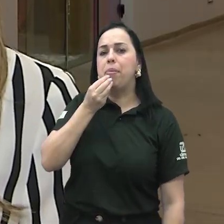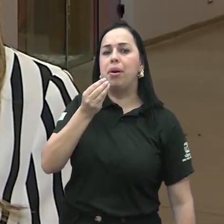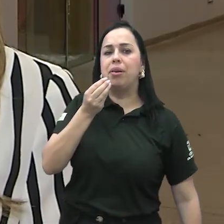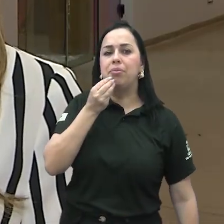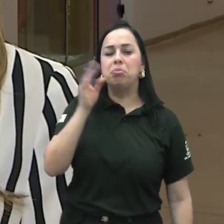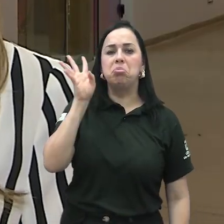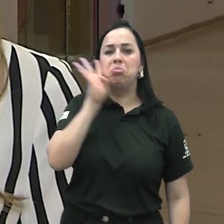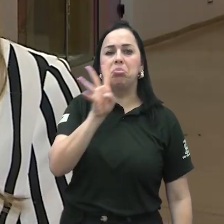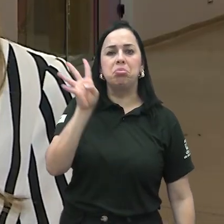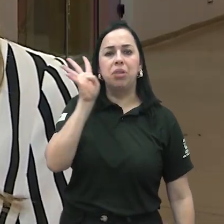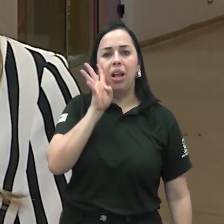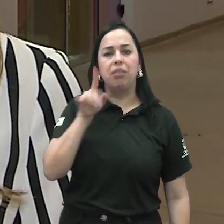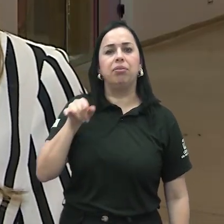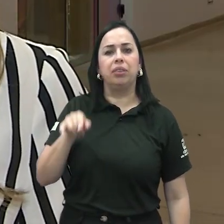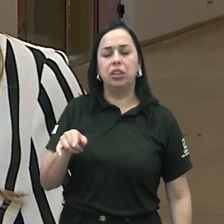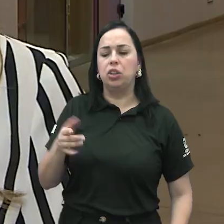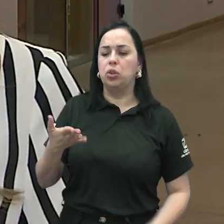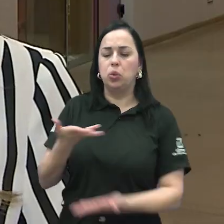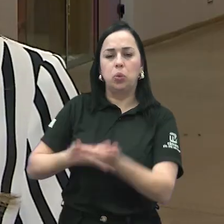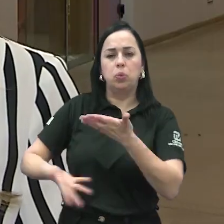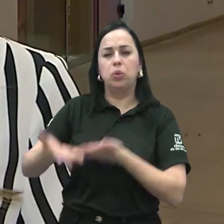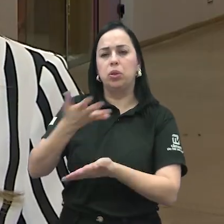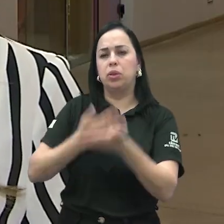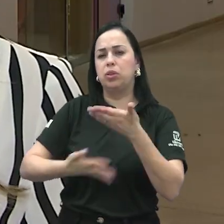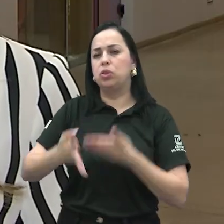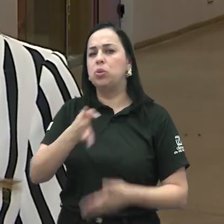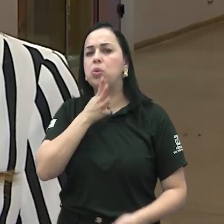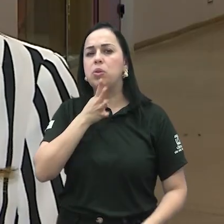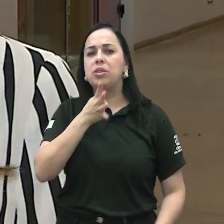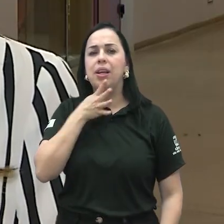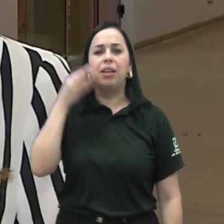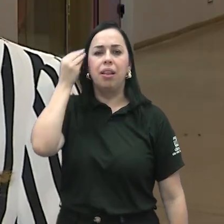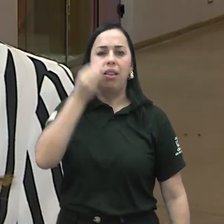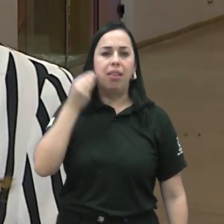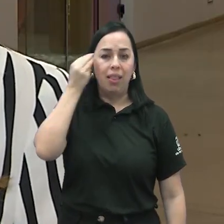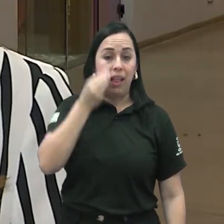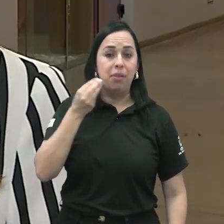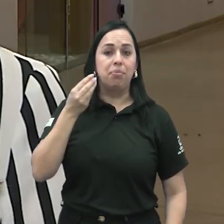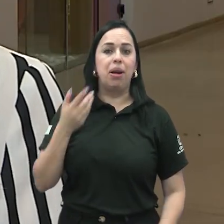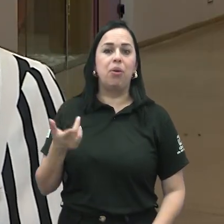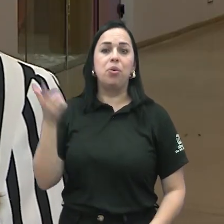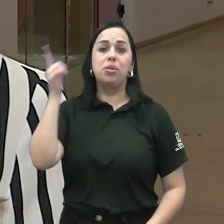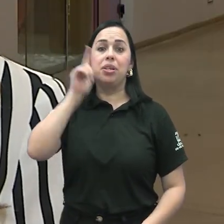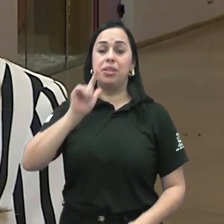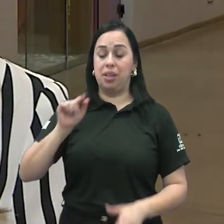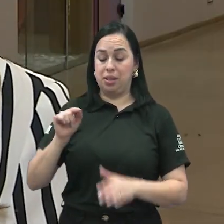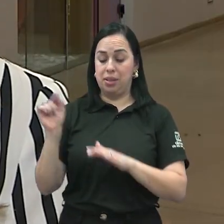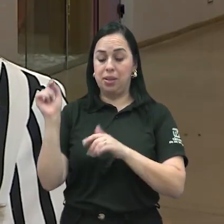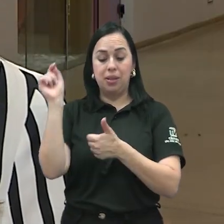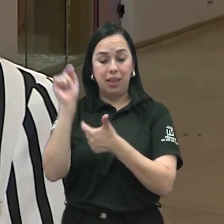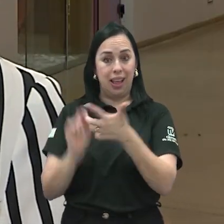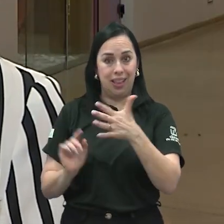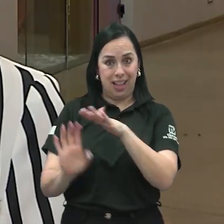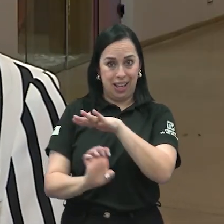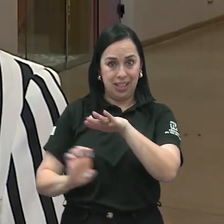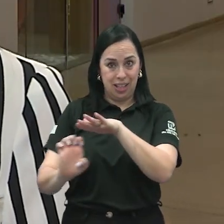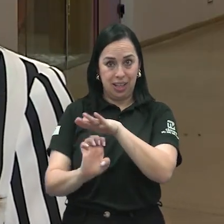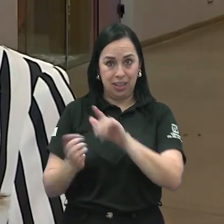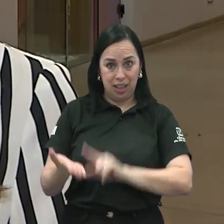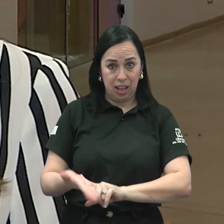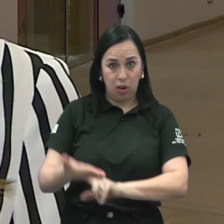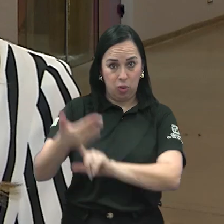uma oportunidade muito bacana de a gente se conhecer, se conectar e entregar soluções em conjunto, que para nós, empresas de